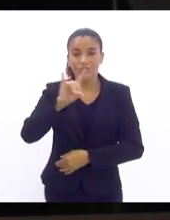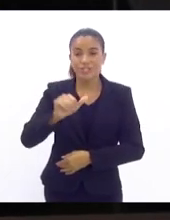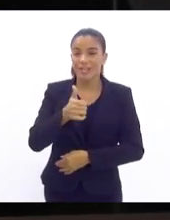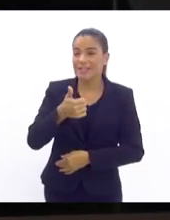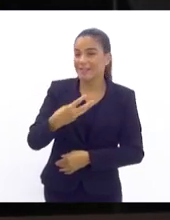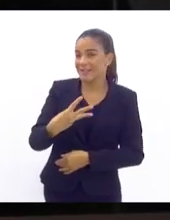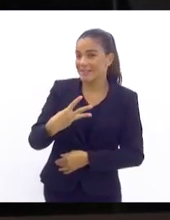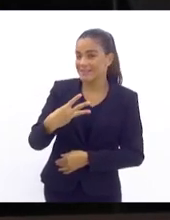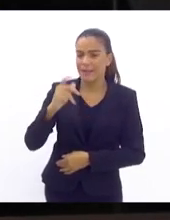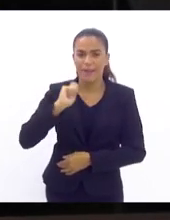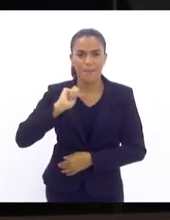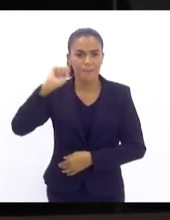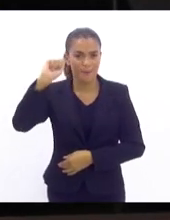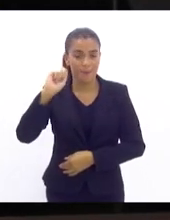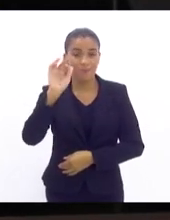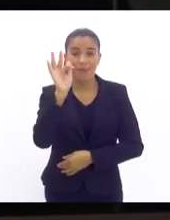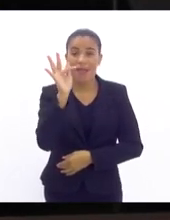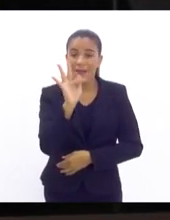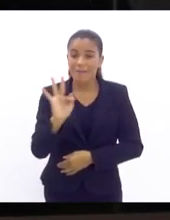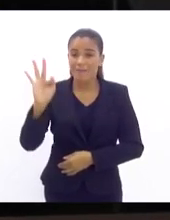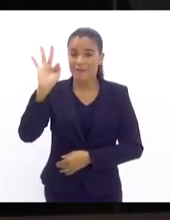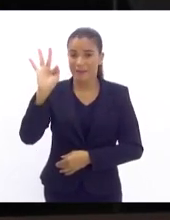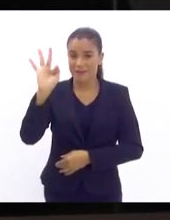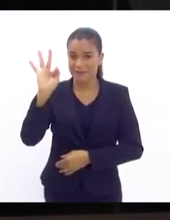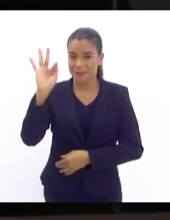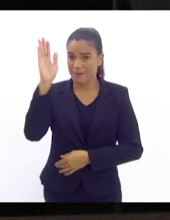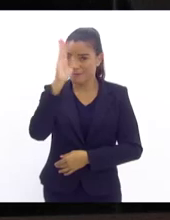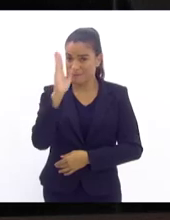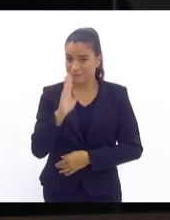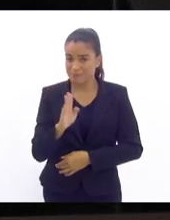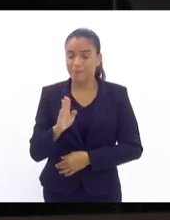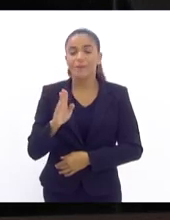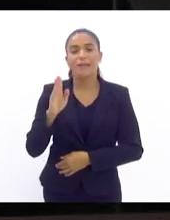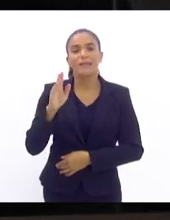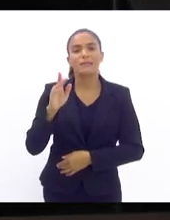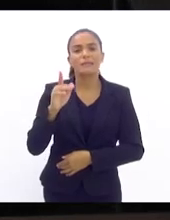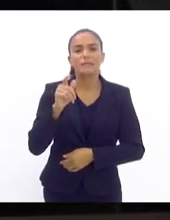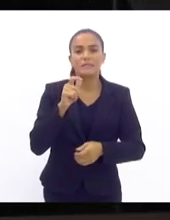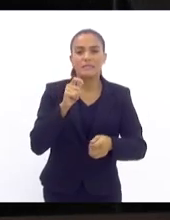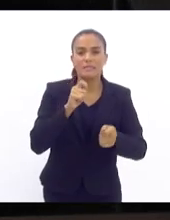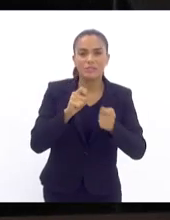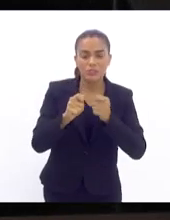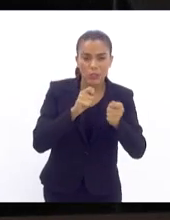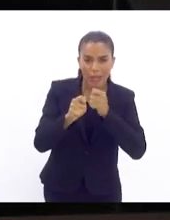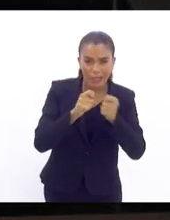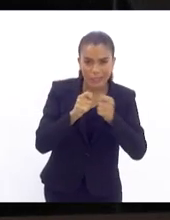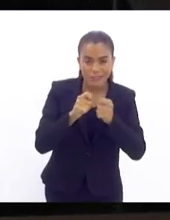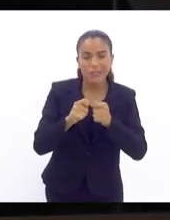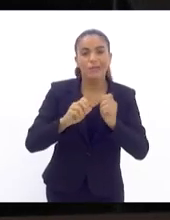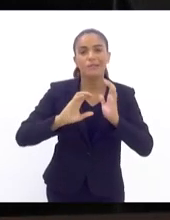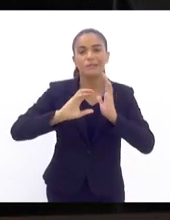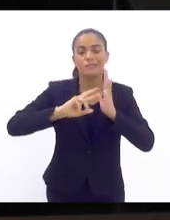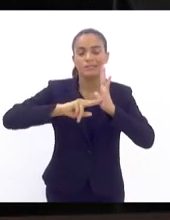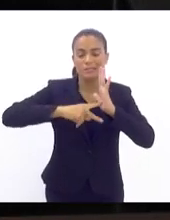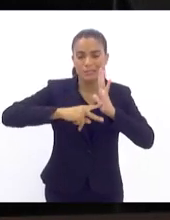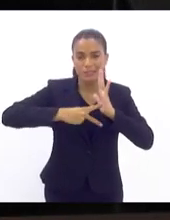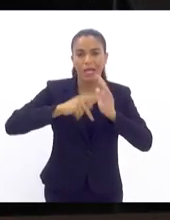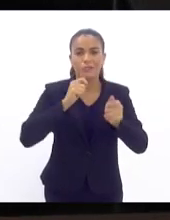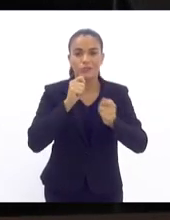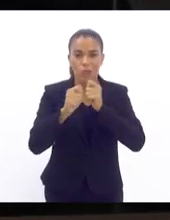13 de abril, a Federação Nacional dos Jornalistas, FENAJE, e o Sindicato dos Jornalistas